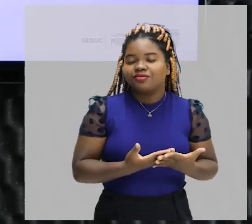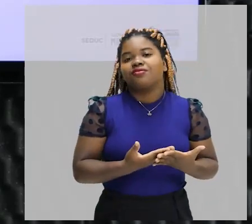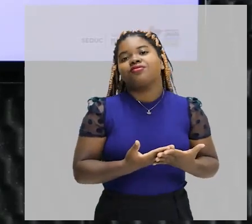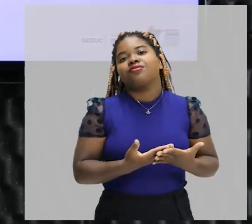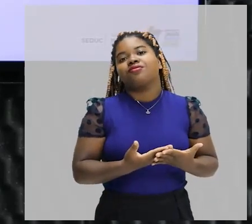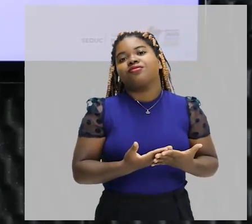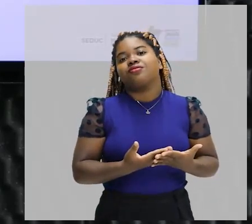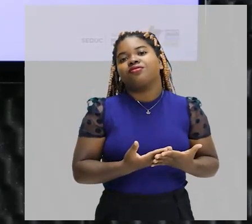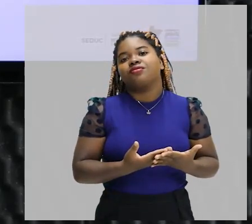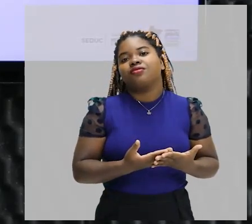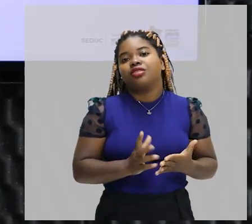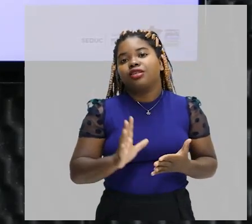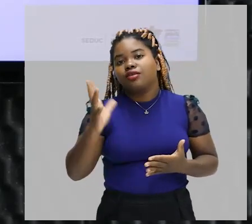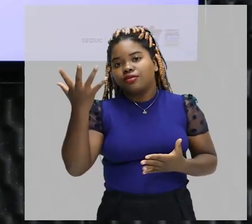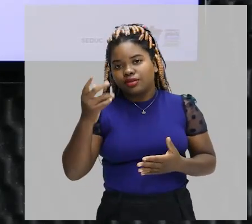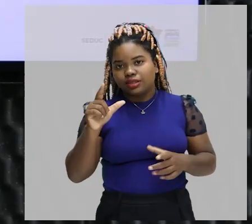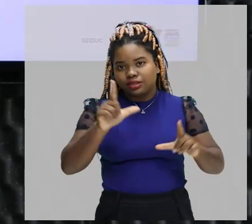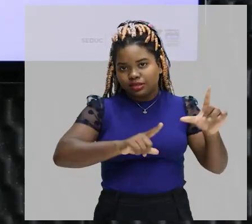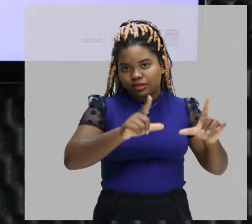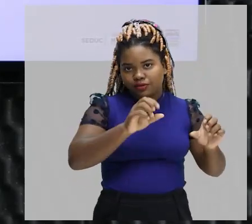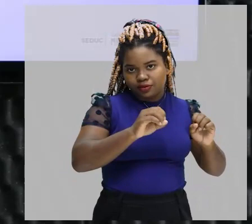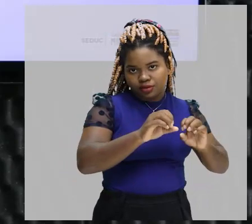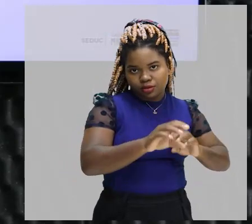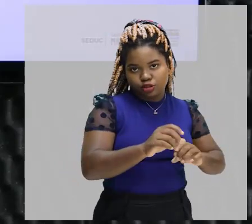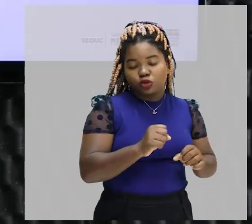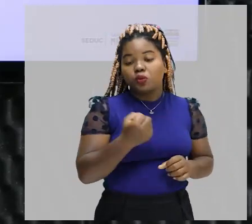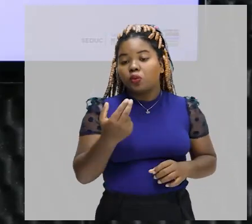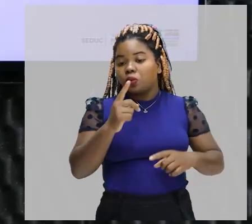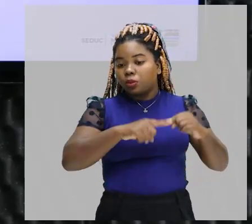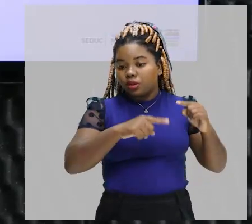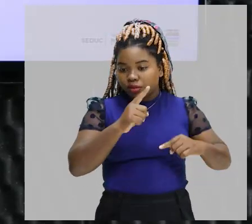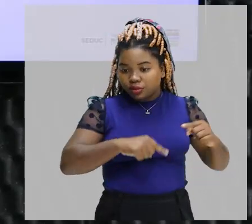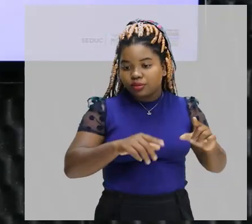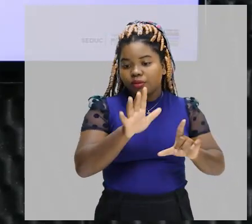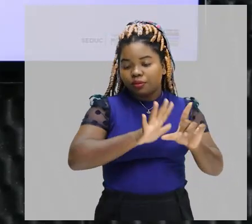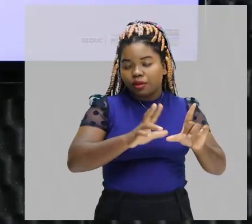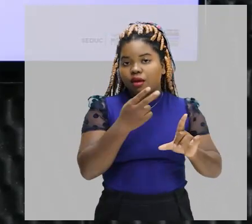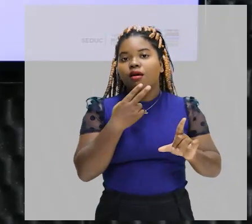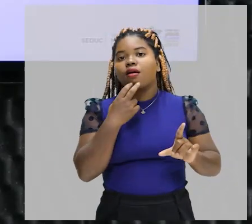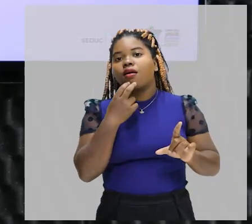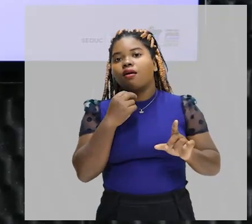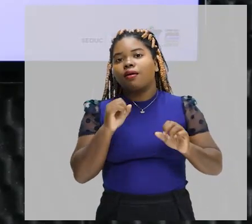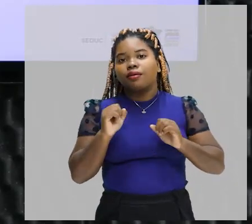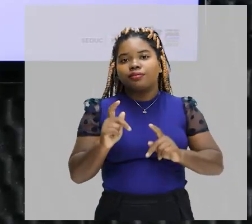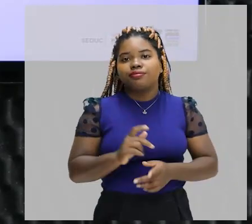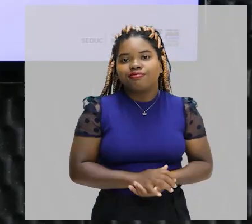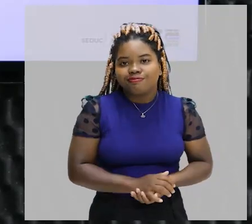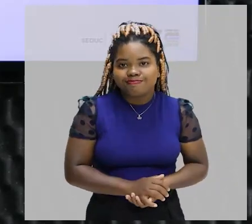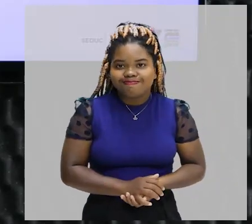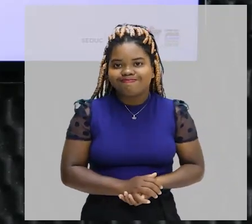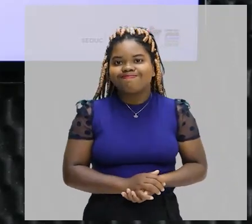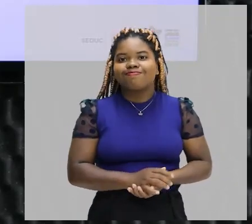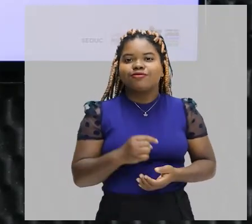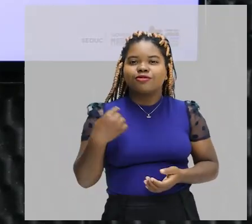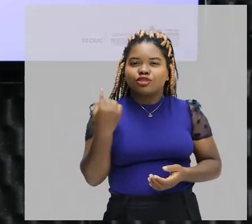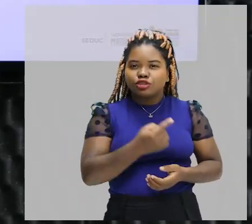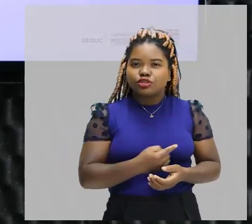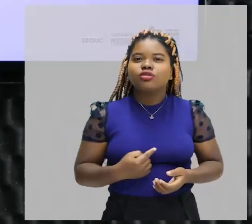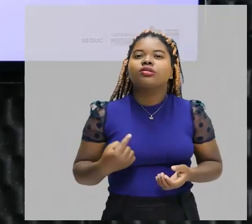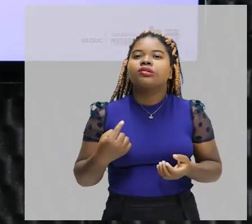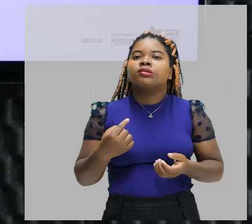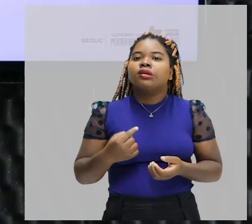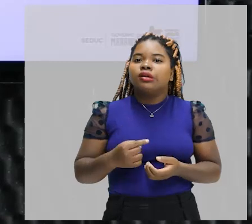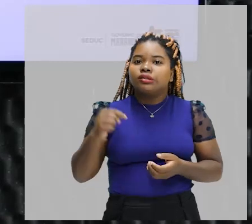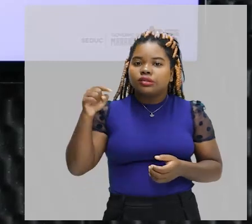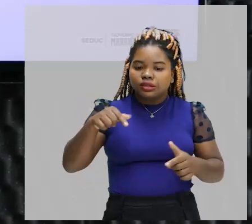estão sendo transmitidas, certo? Ou todo o material que está na plataforma, tá certo? Então nós estamos aqui justamente para